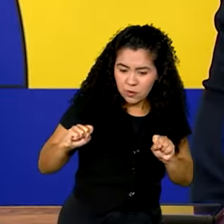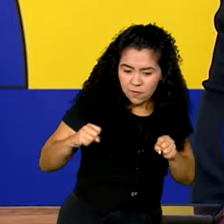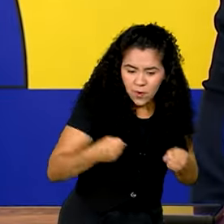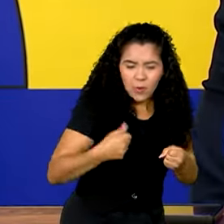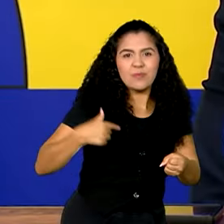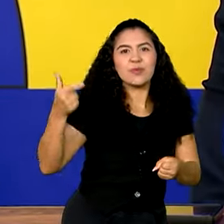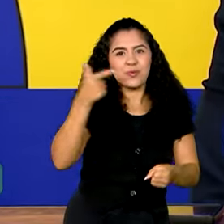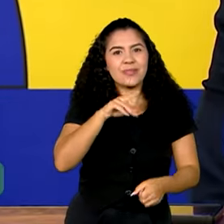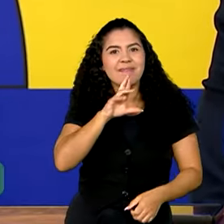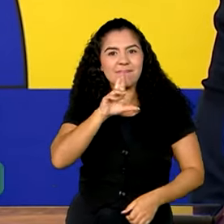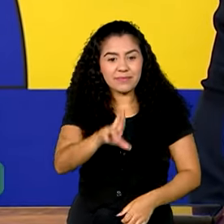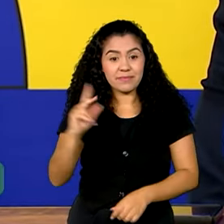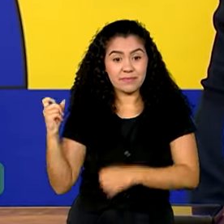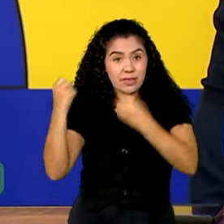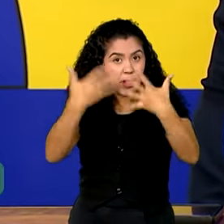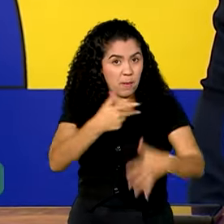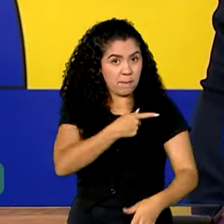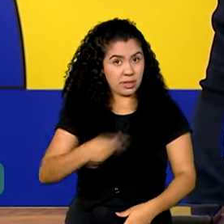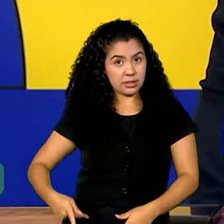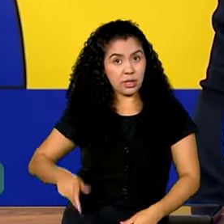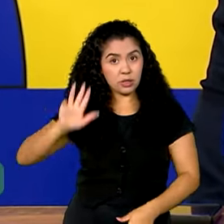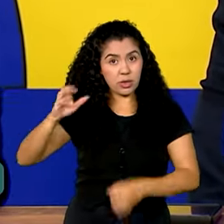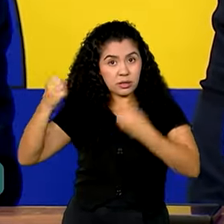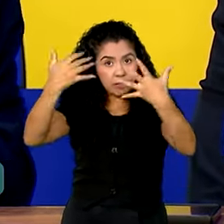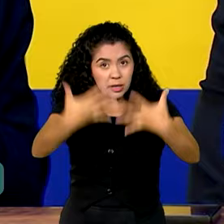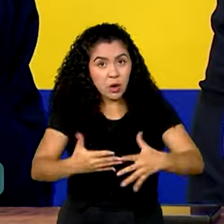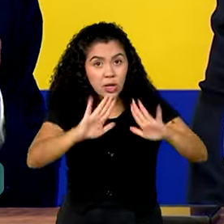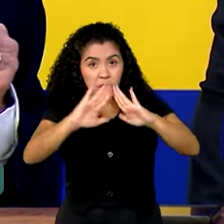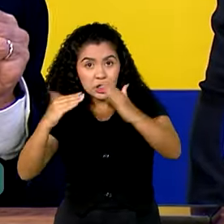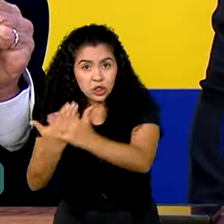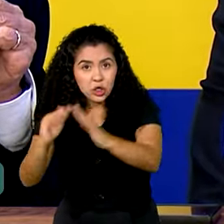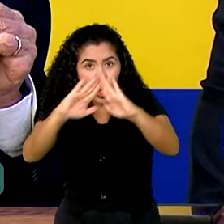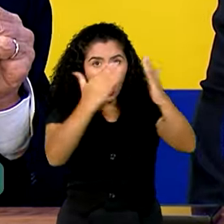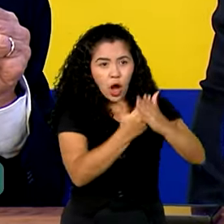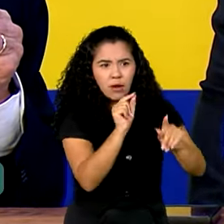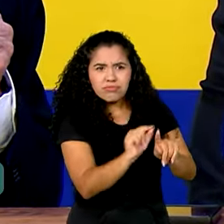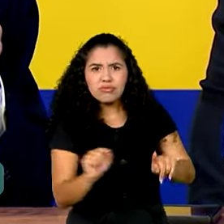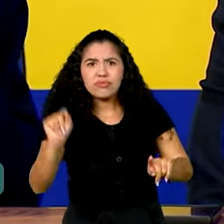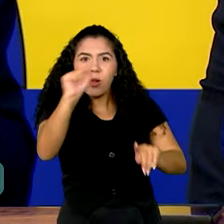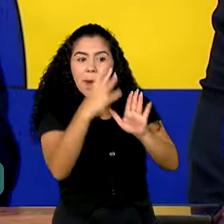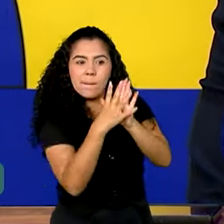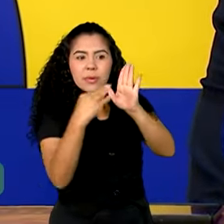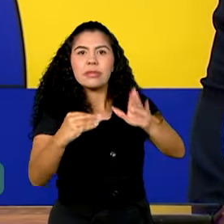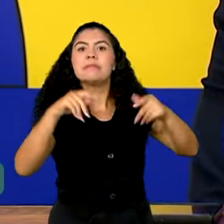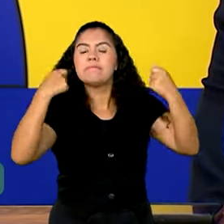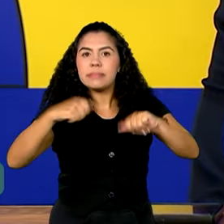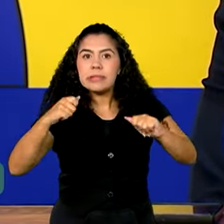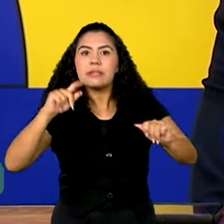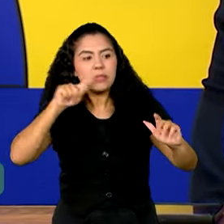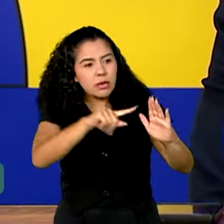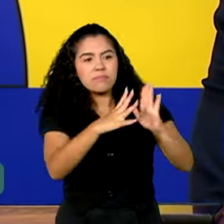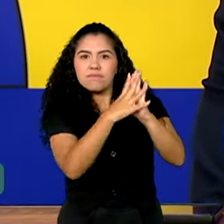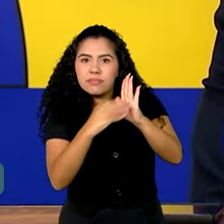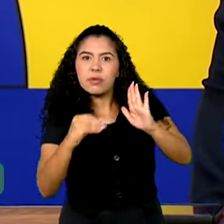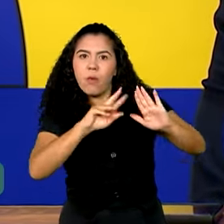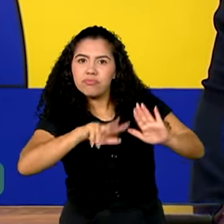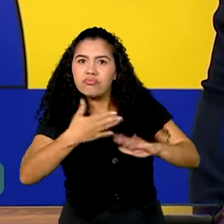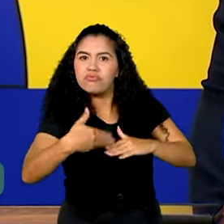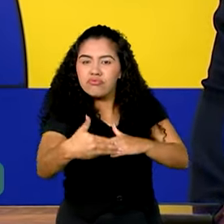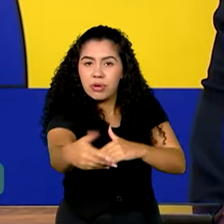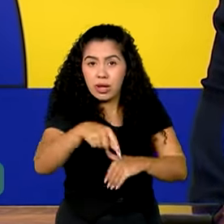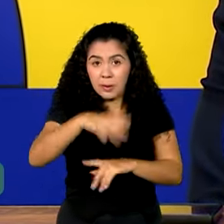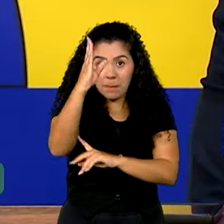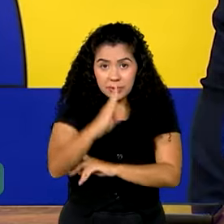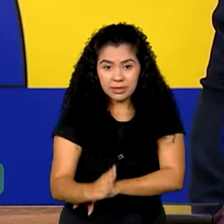O presidente Lula destacou que o exemplo dessas escolas deve ser conhecido e replicado pelo país. E o que